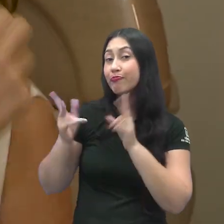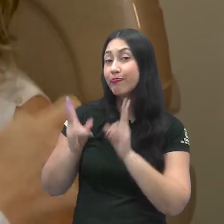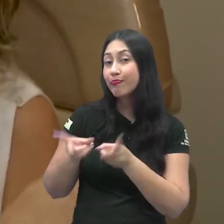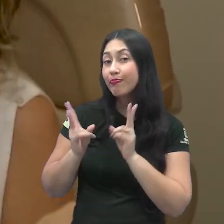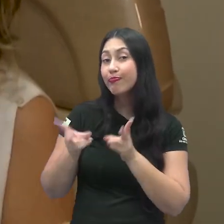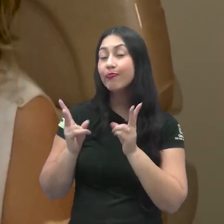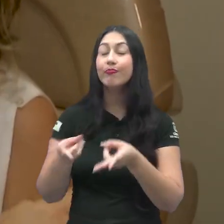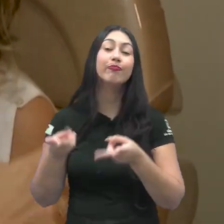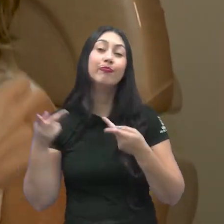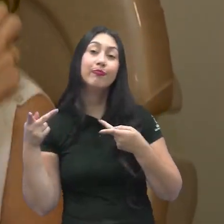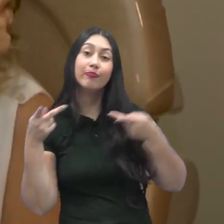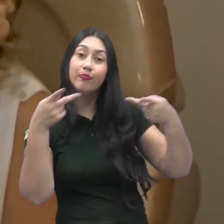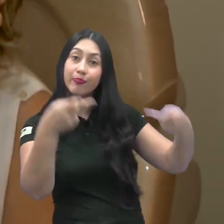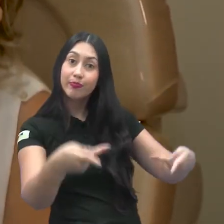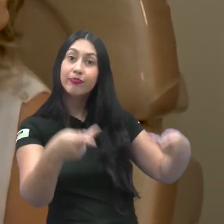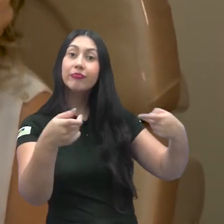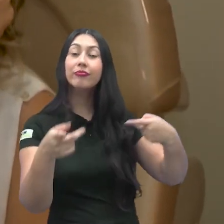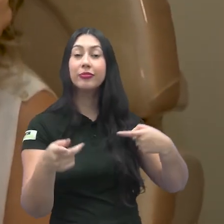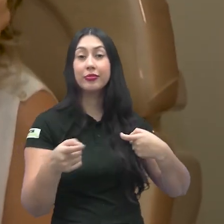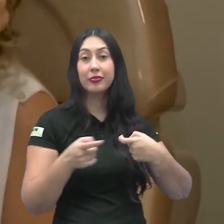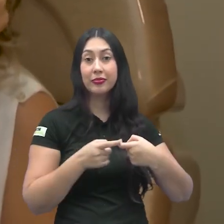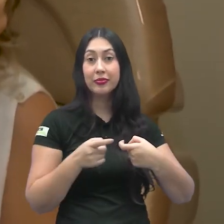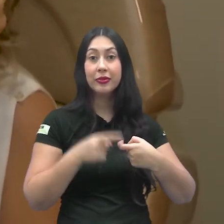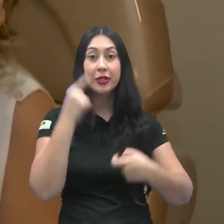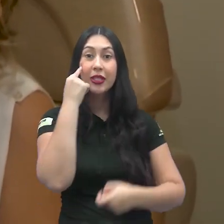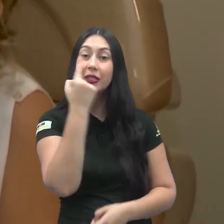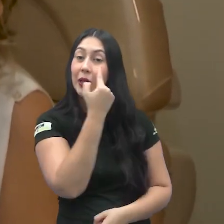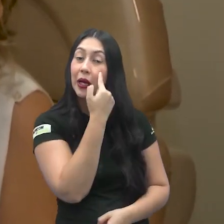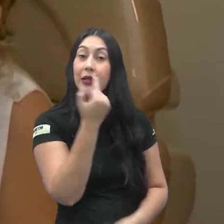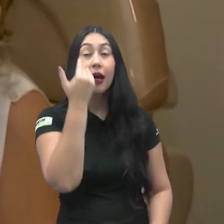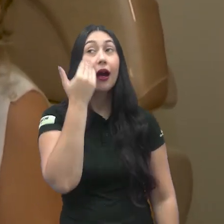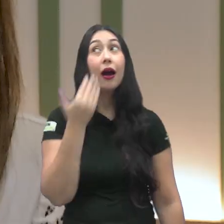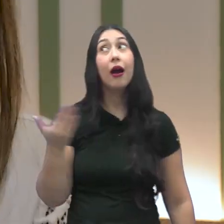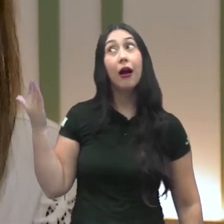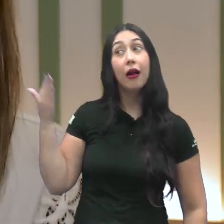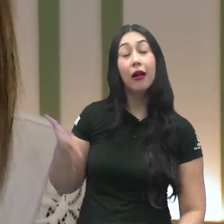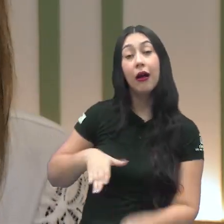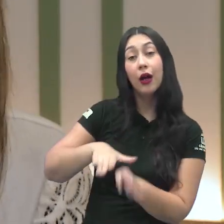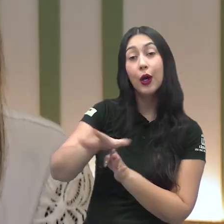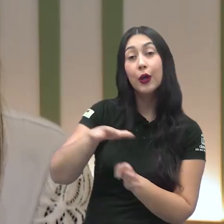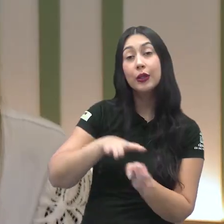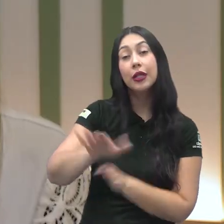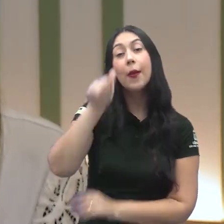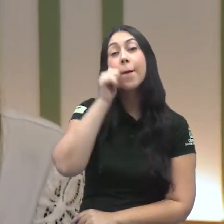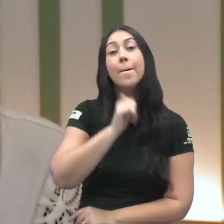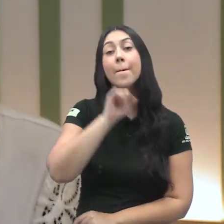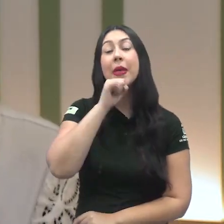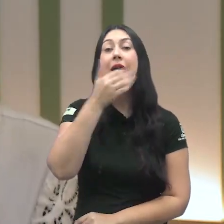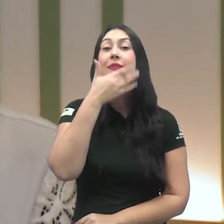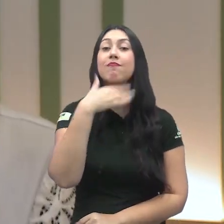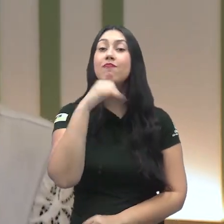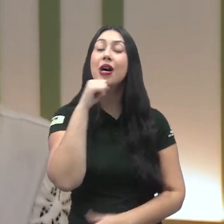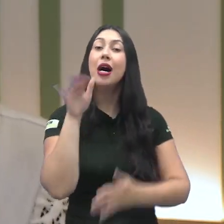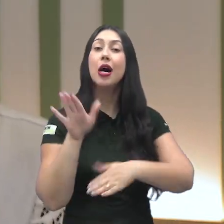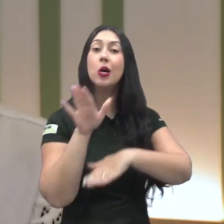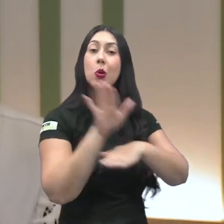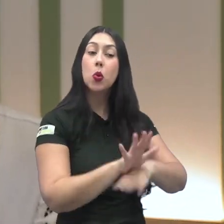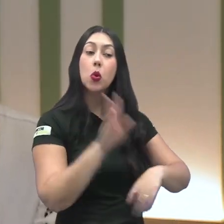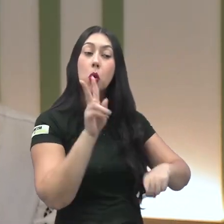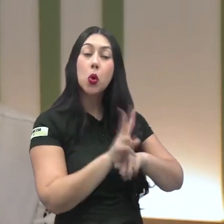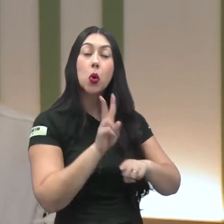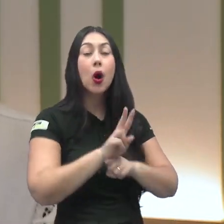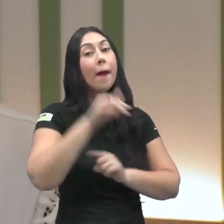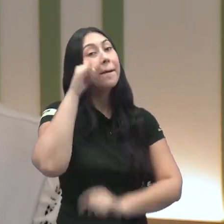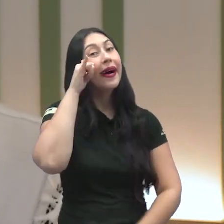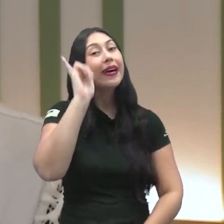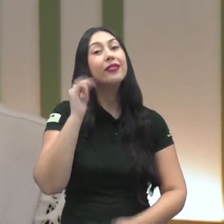de exames regulares e visitas periódicas ao oftalmologista, essa médica destaca que os pais podem adotar cuidados